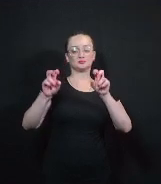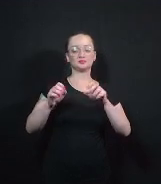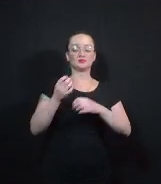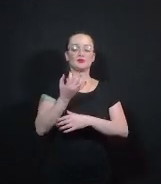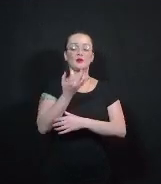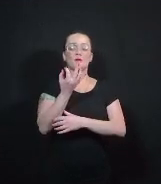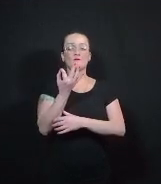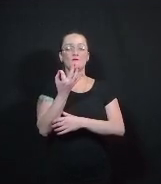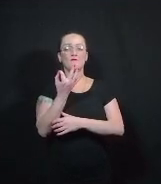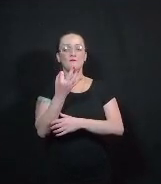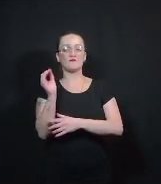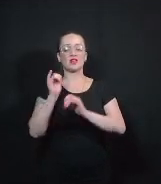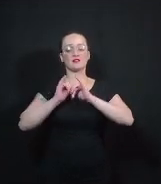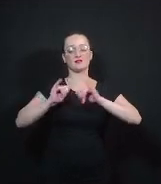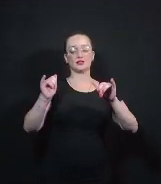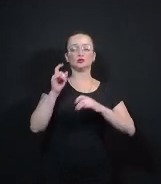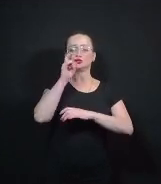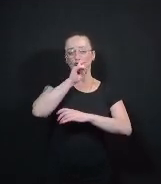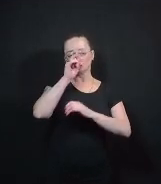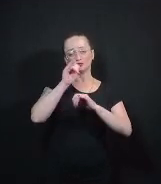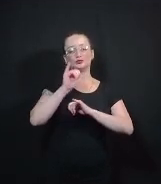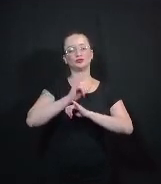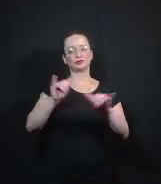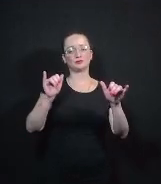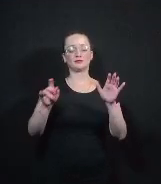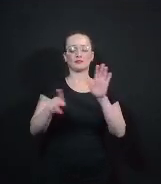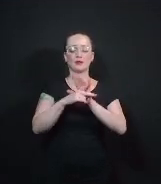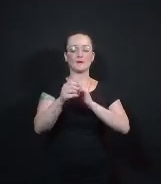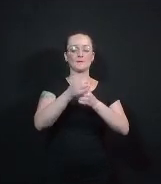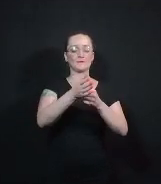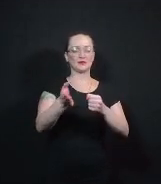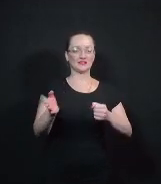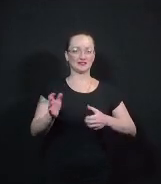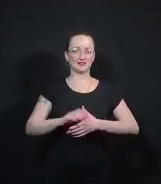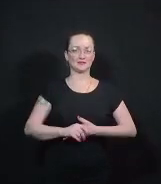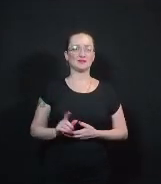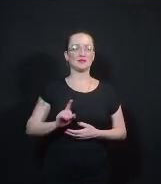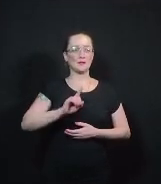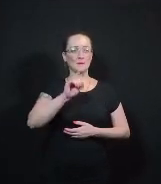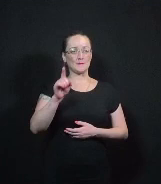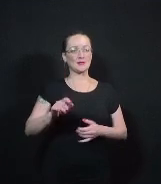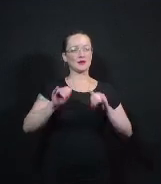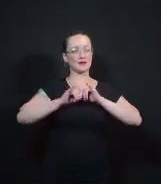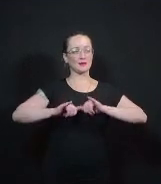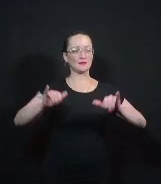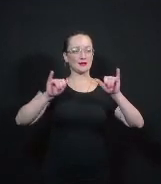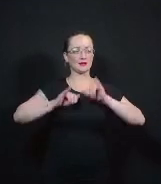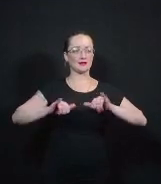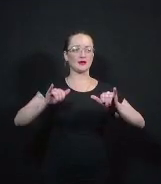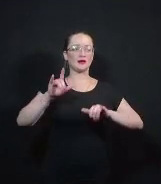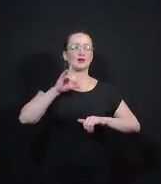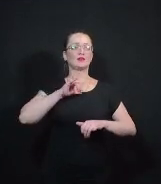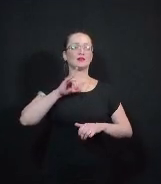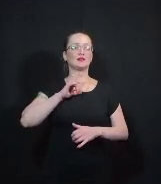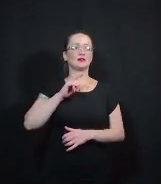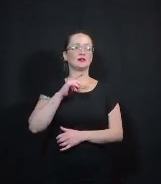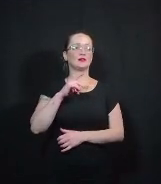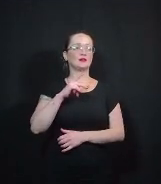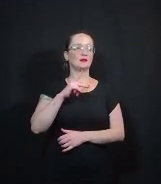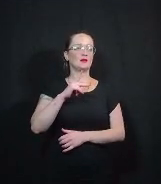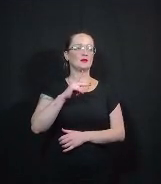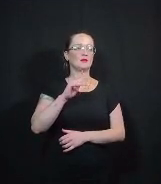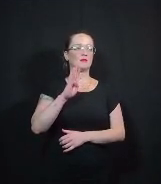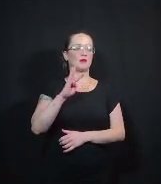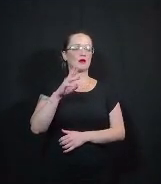e o impacto delas, das fake news, na democracia. Para esse painel, a gente vai ter o Pablo Hortelado, que é filósofo e professor